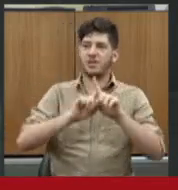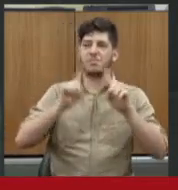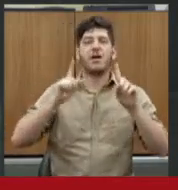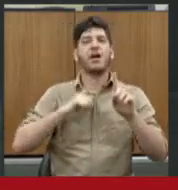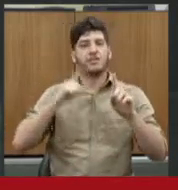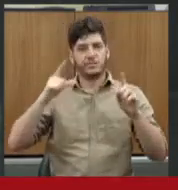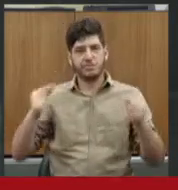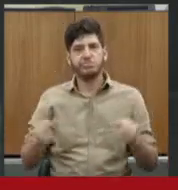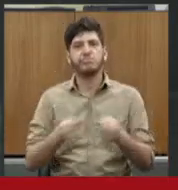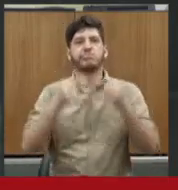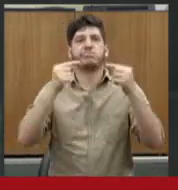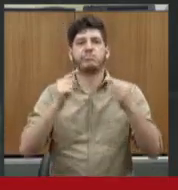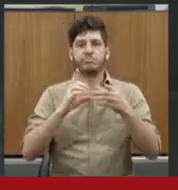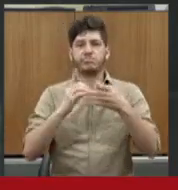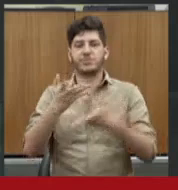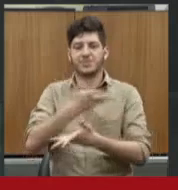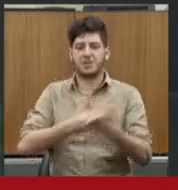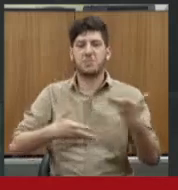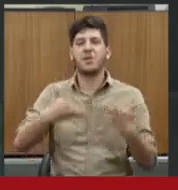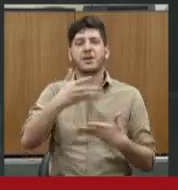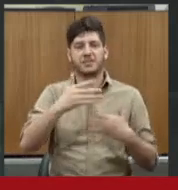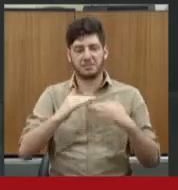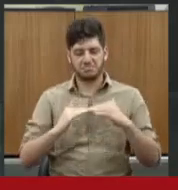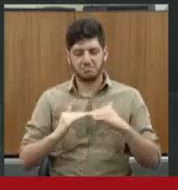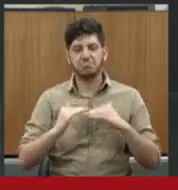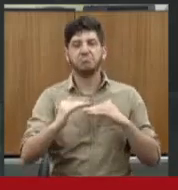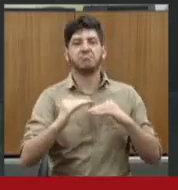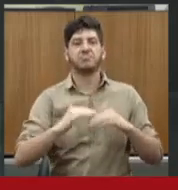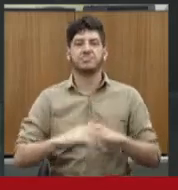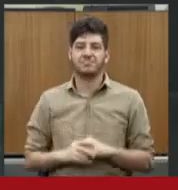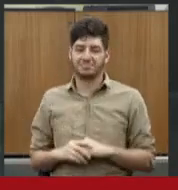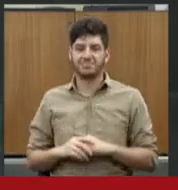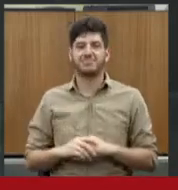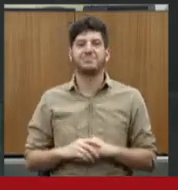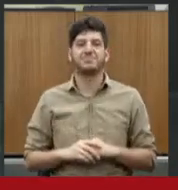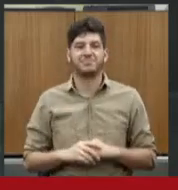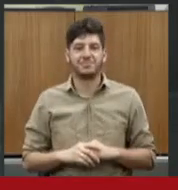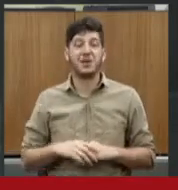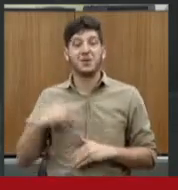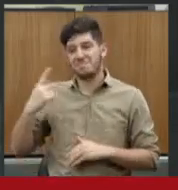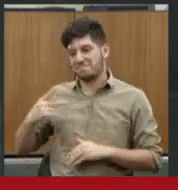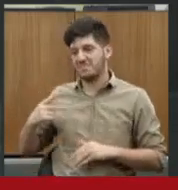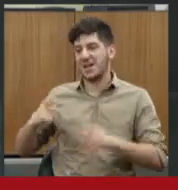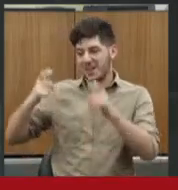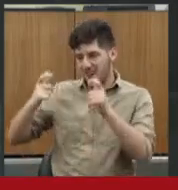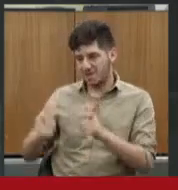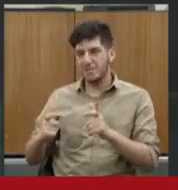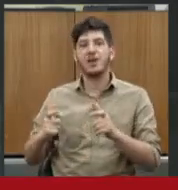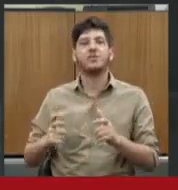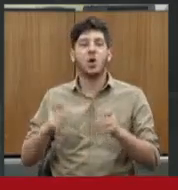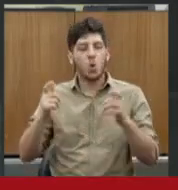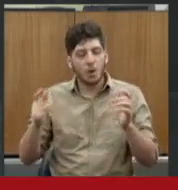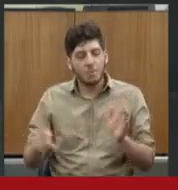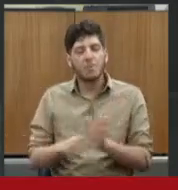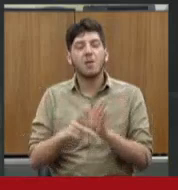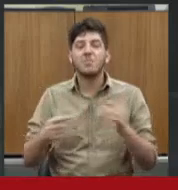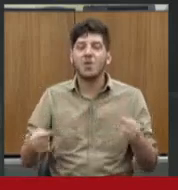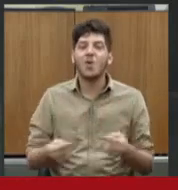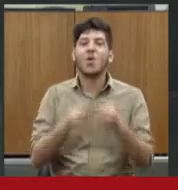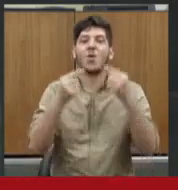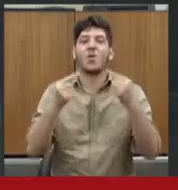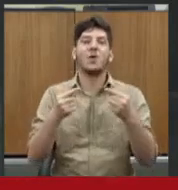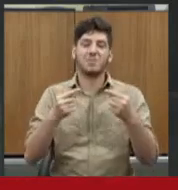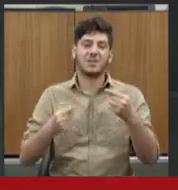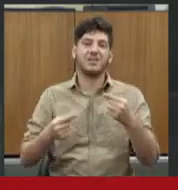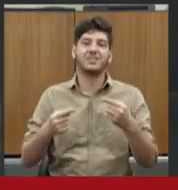pleno exercício da democracia. O parlamento é o coração do processo democrático e nós, parlamentares, somos a